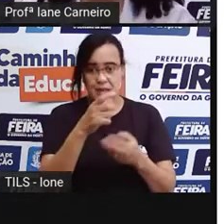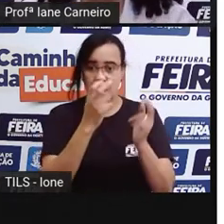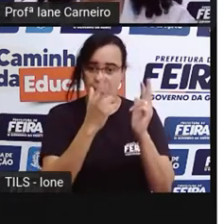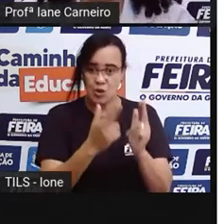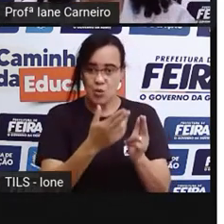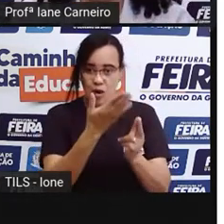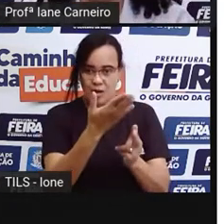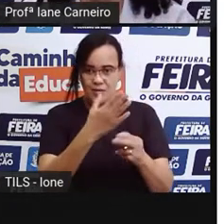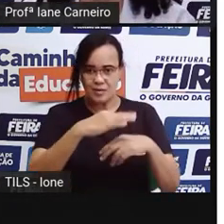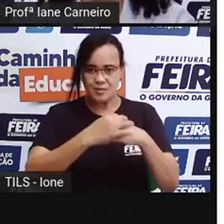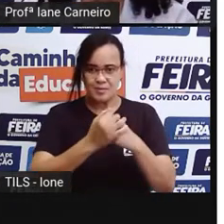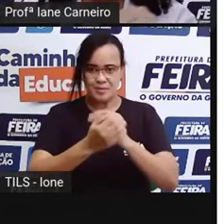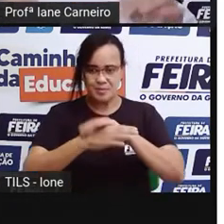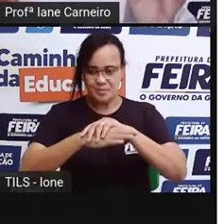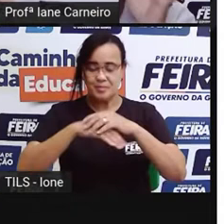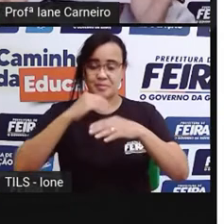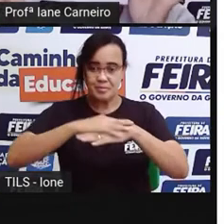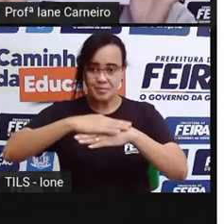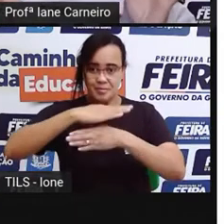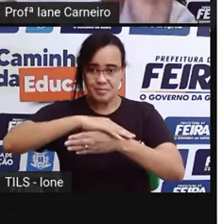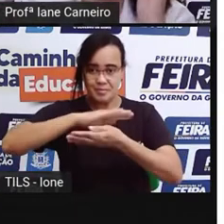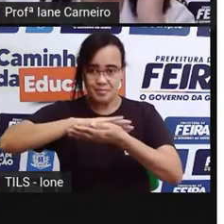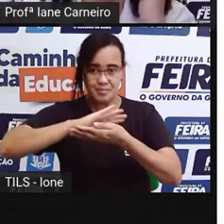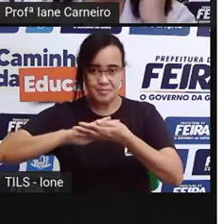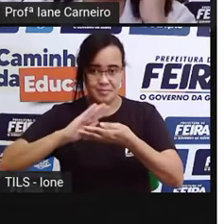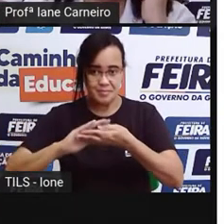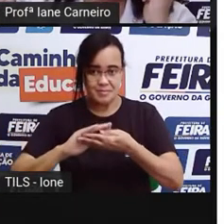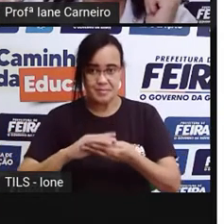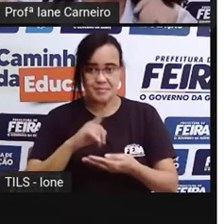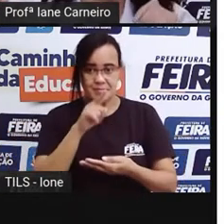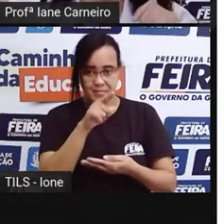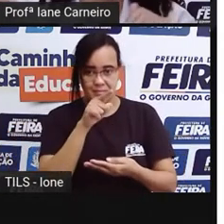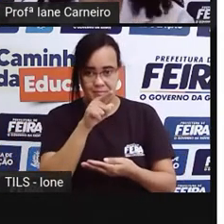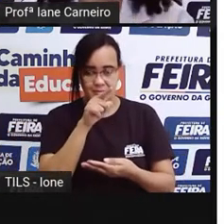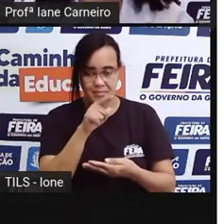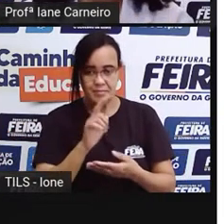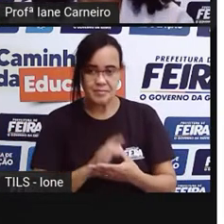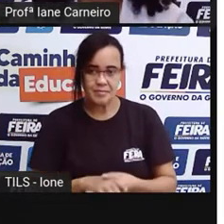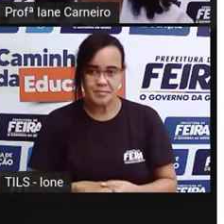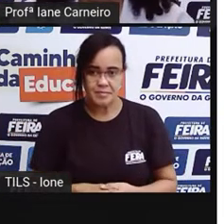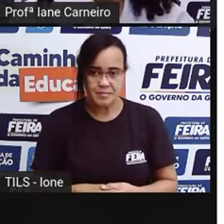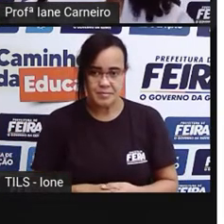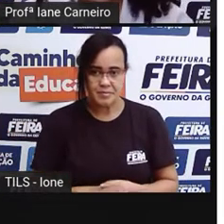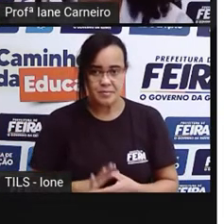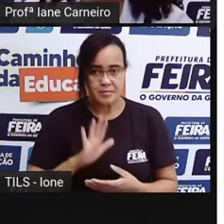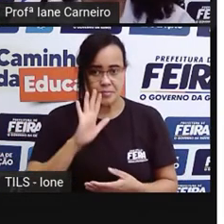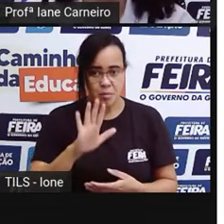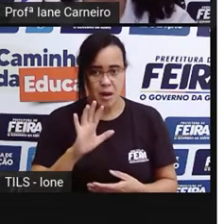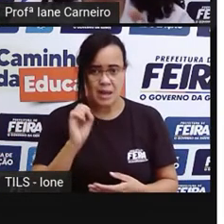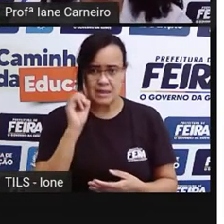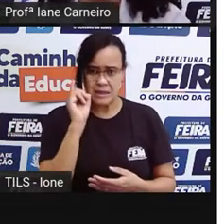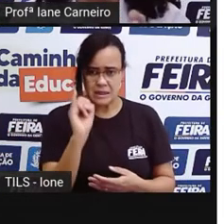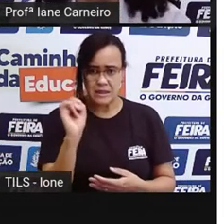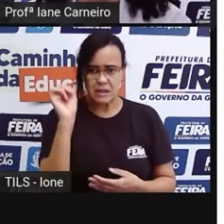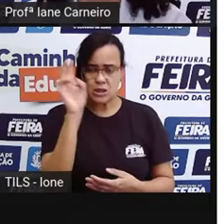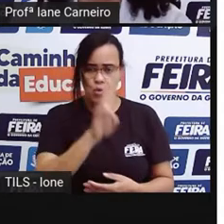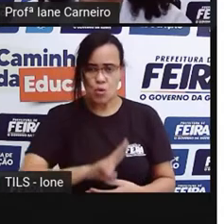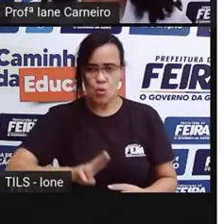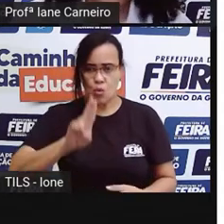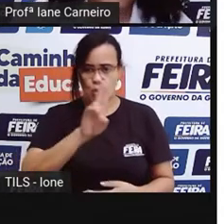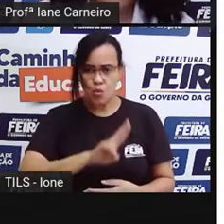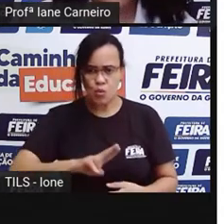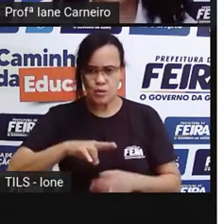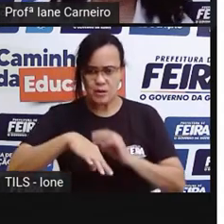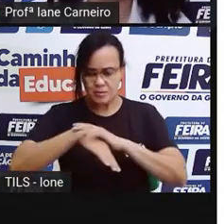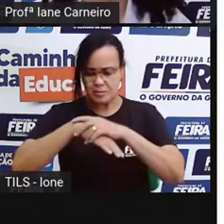a Pró, né, do jeito que ele está aqui, a gente pode reciclar ele. Mas se eu usar aqui para enxugar minha mão, né,